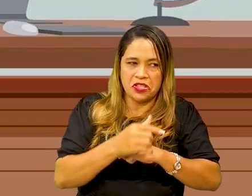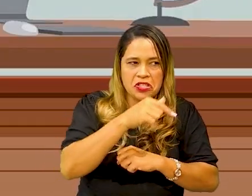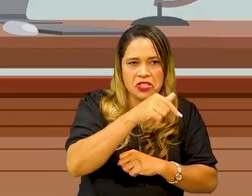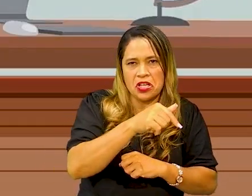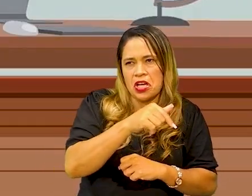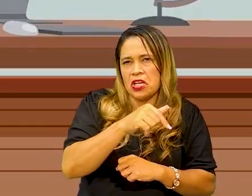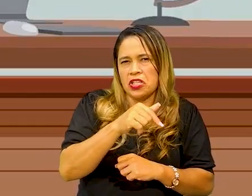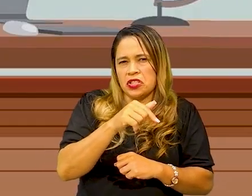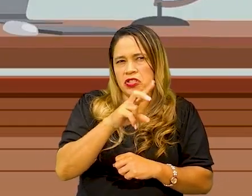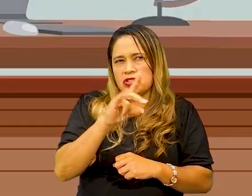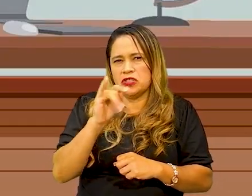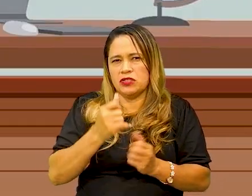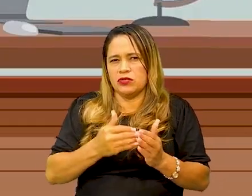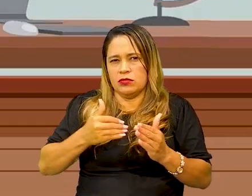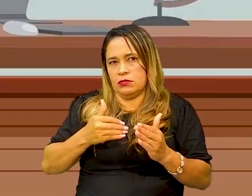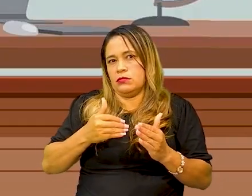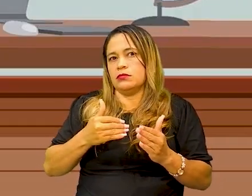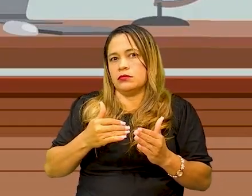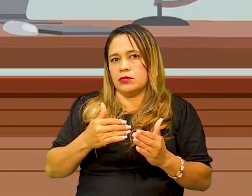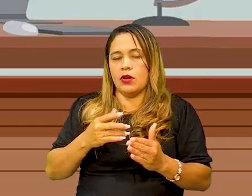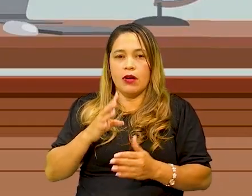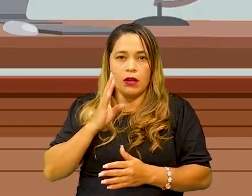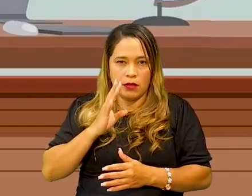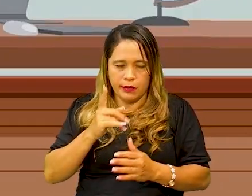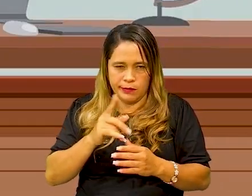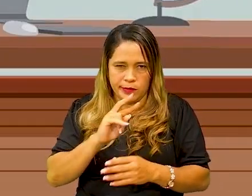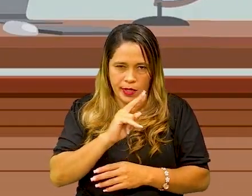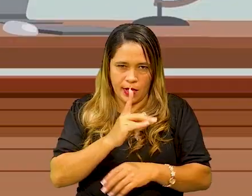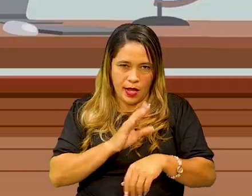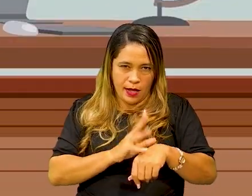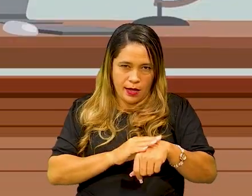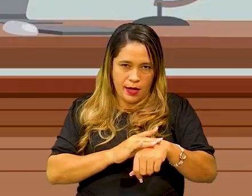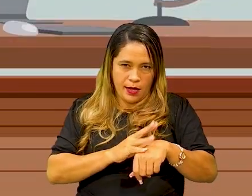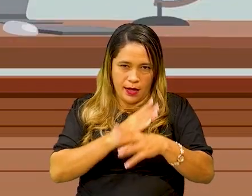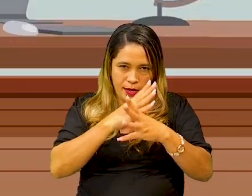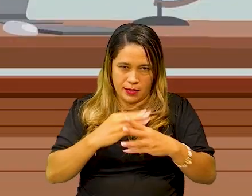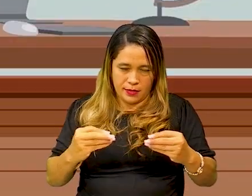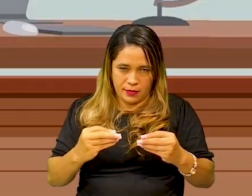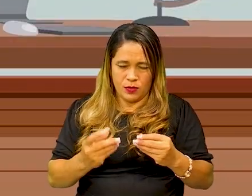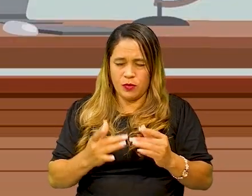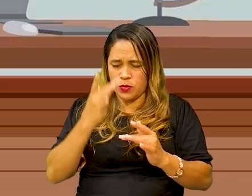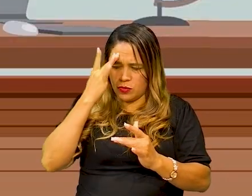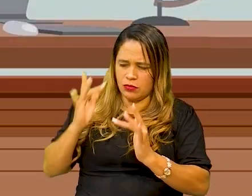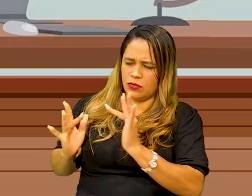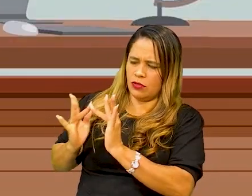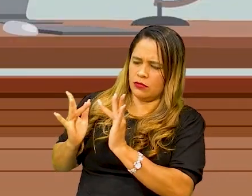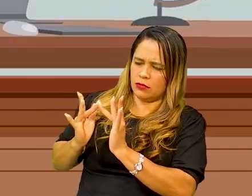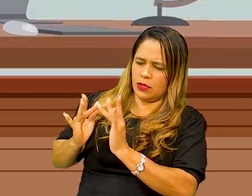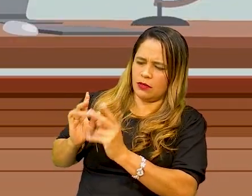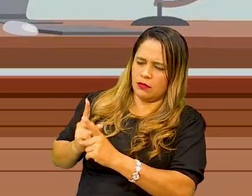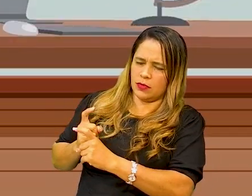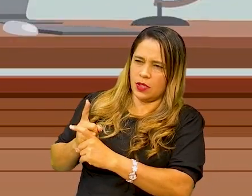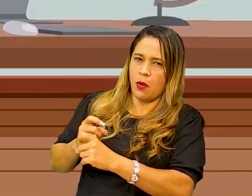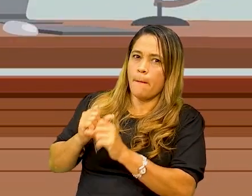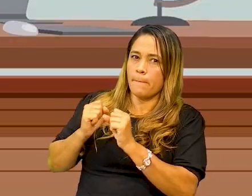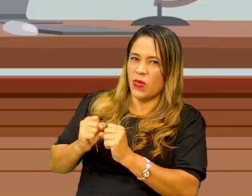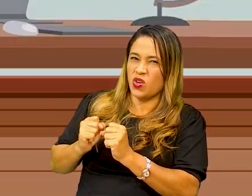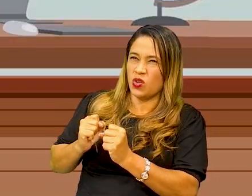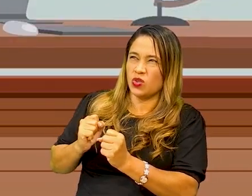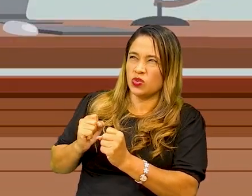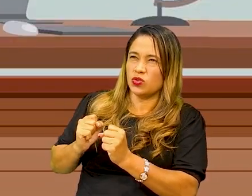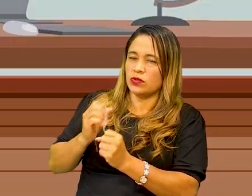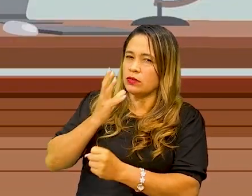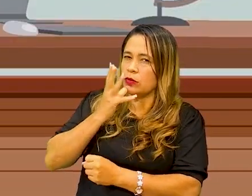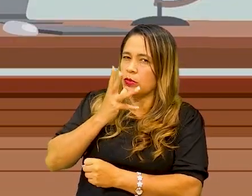isso. Cara, olha que legal o caso da hanseníase. Quando uma pessoa entra em contato com essa bactéria, ela pode demorar até